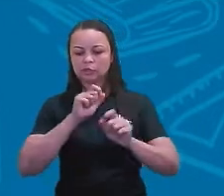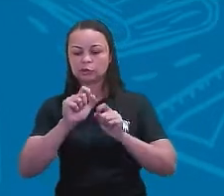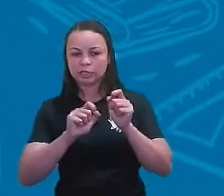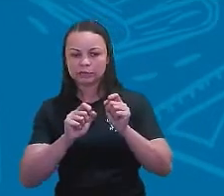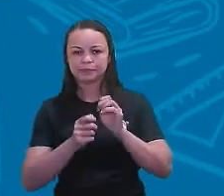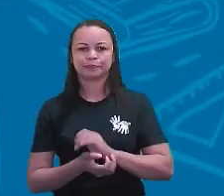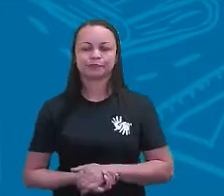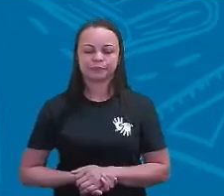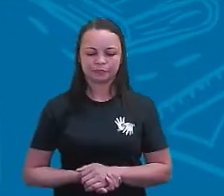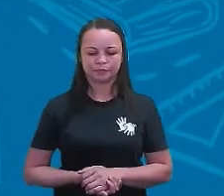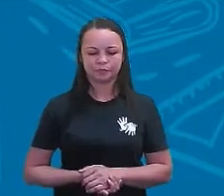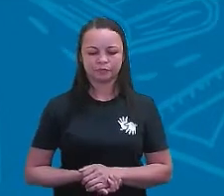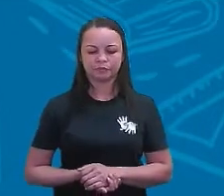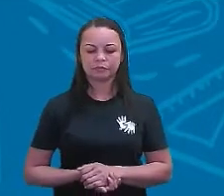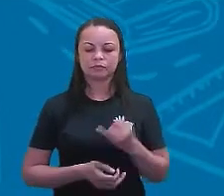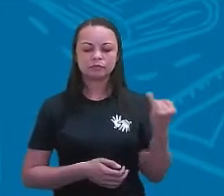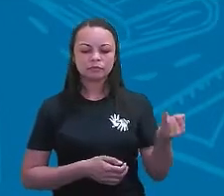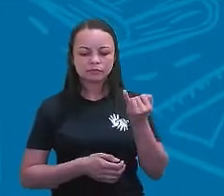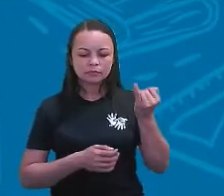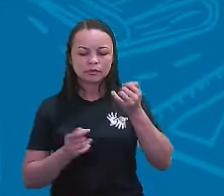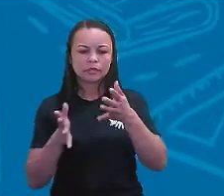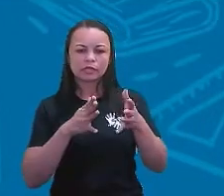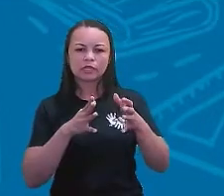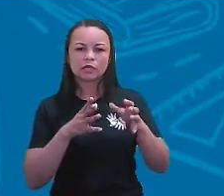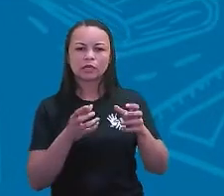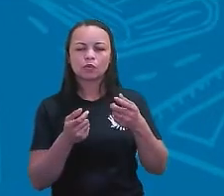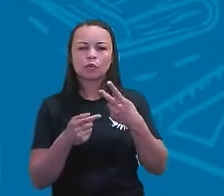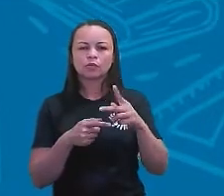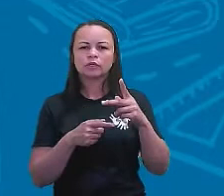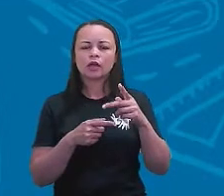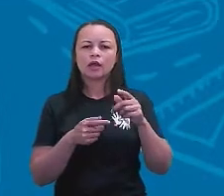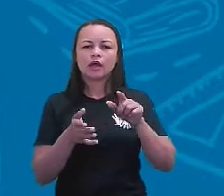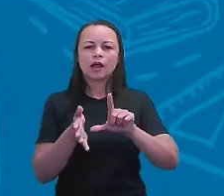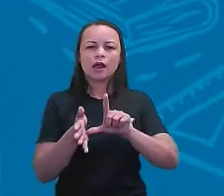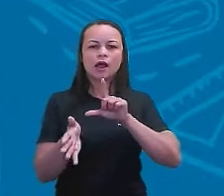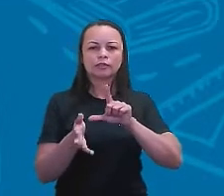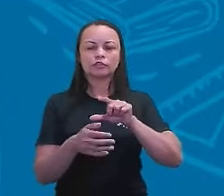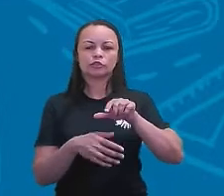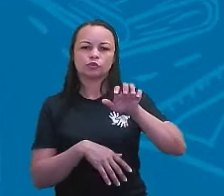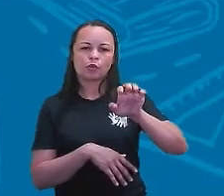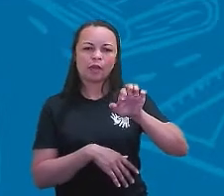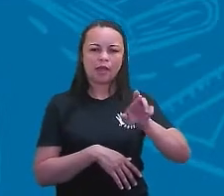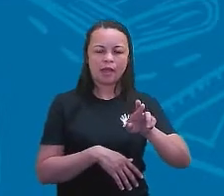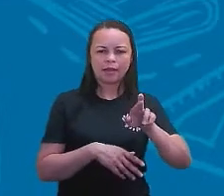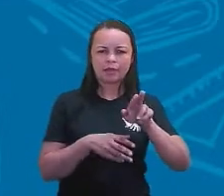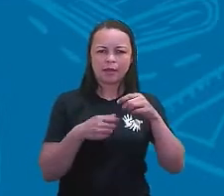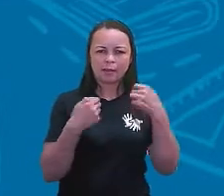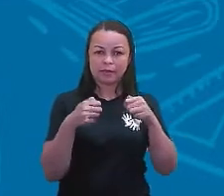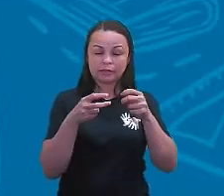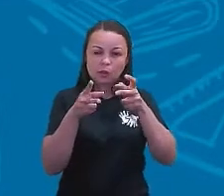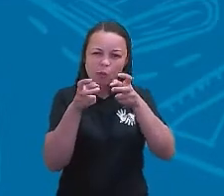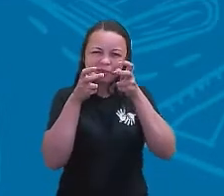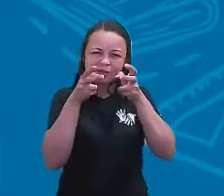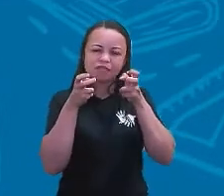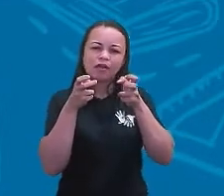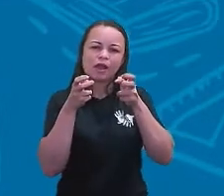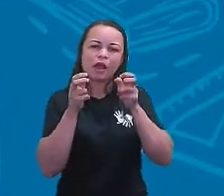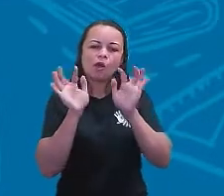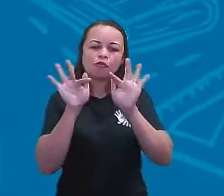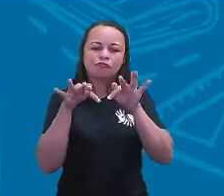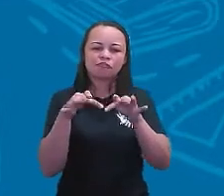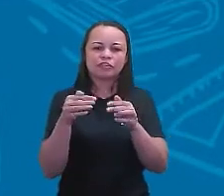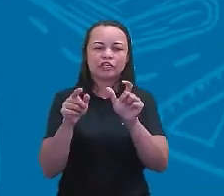Ter em conta que antes de acrescentar o ER, você precisa observar a terminação